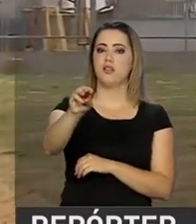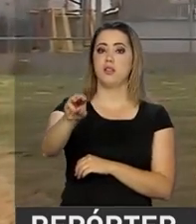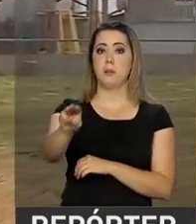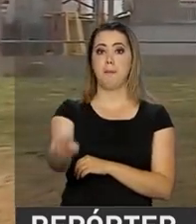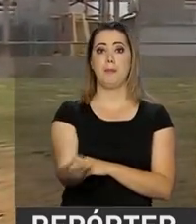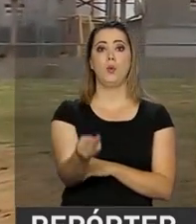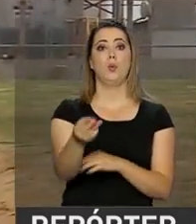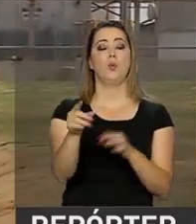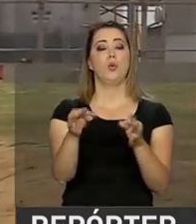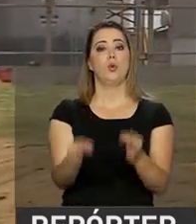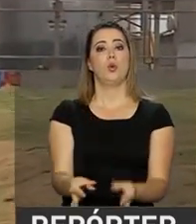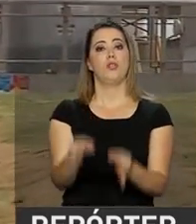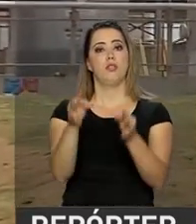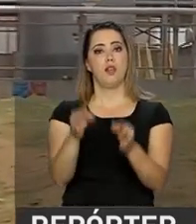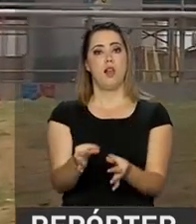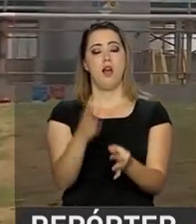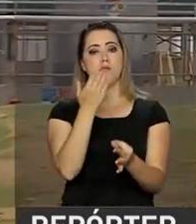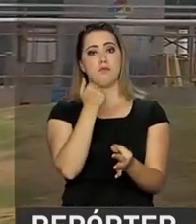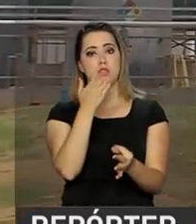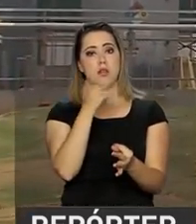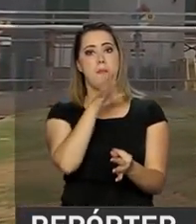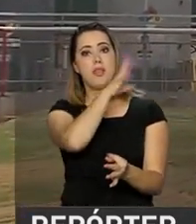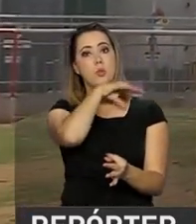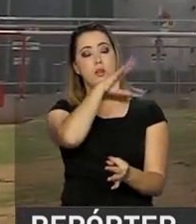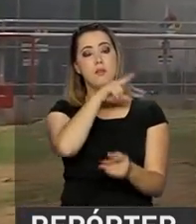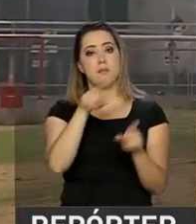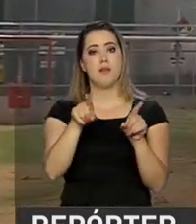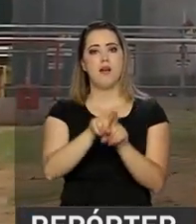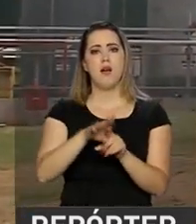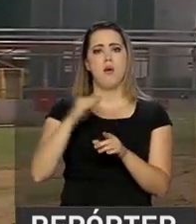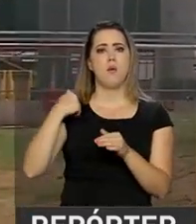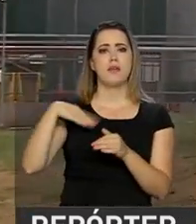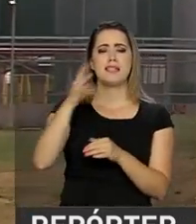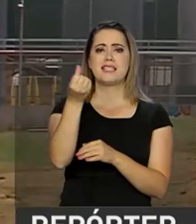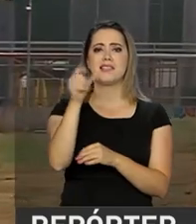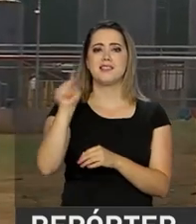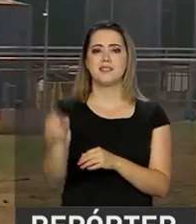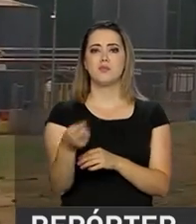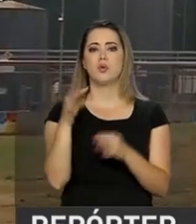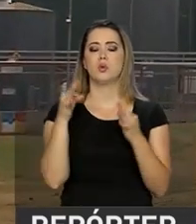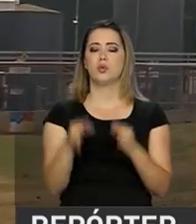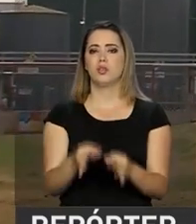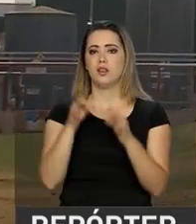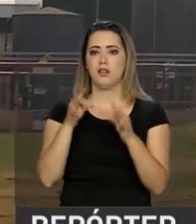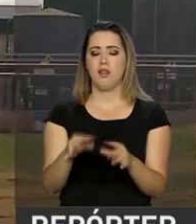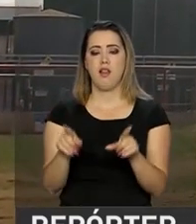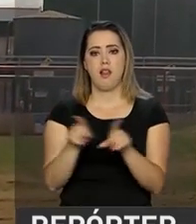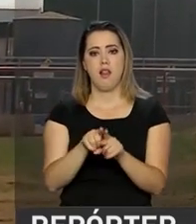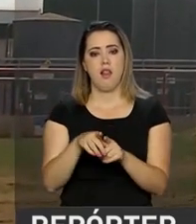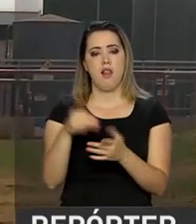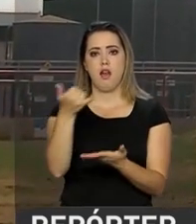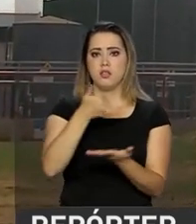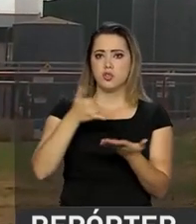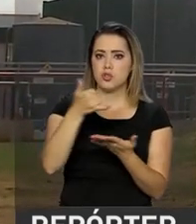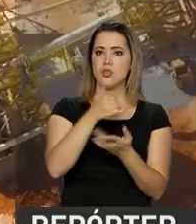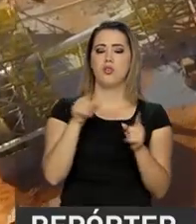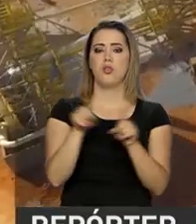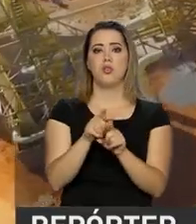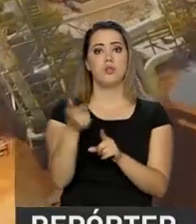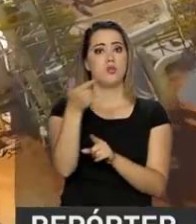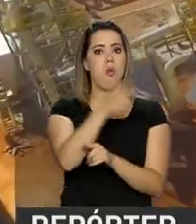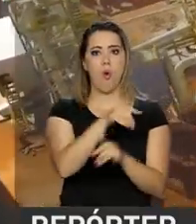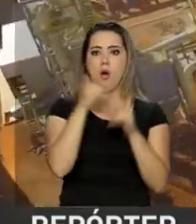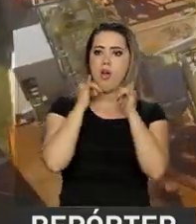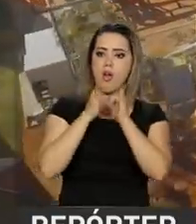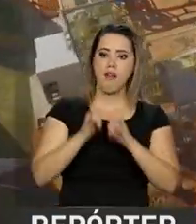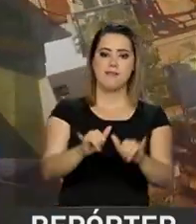animal e 6.000 Tonel de óleo de milho além de gerar 60.000 MW de eletricidade a